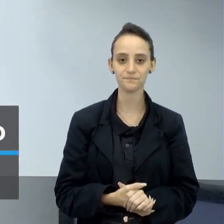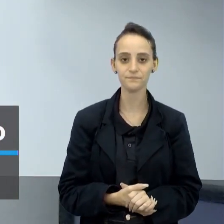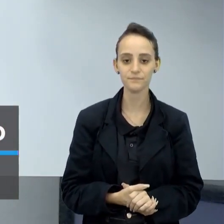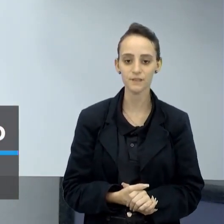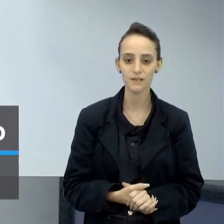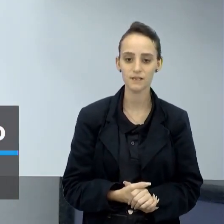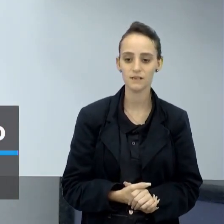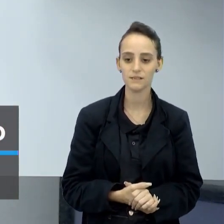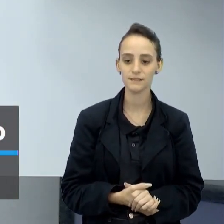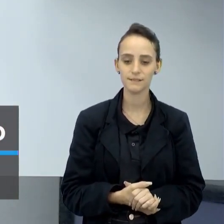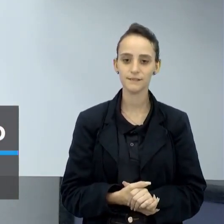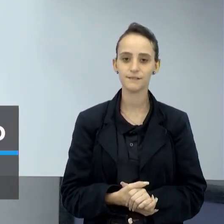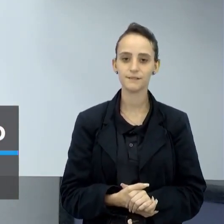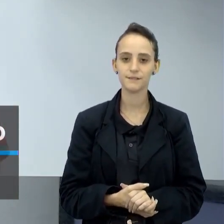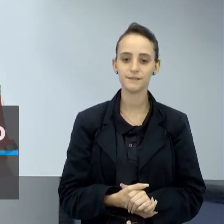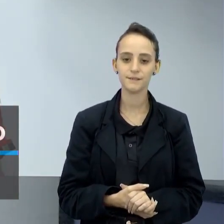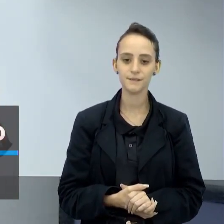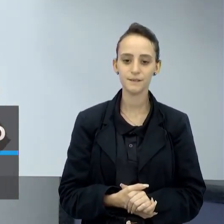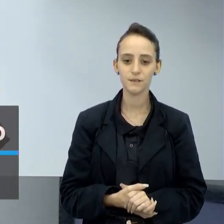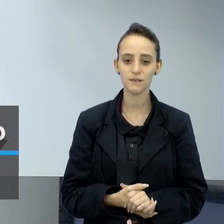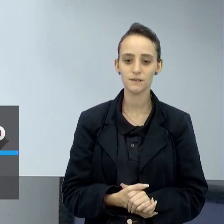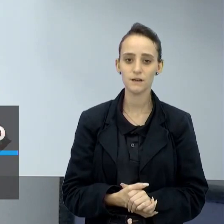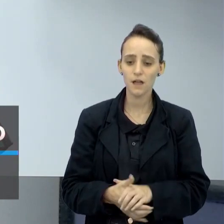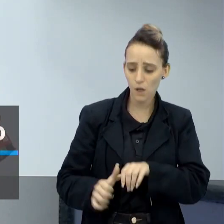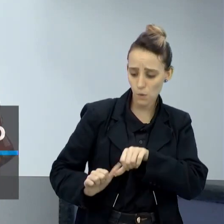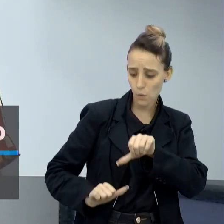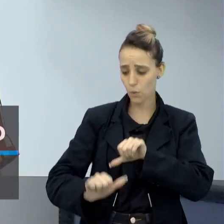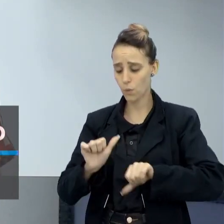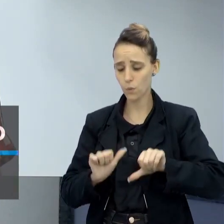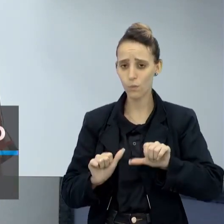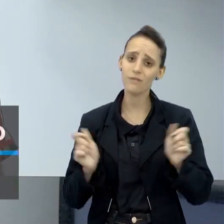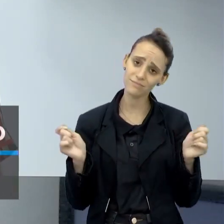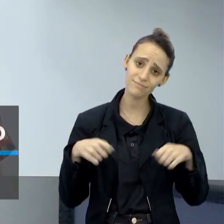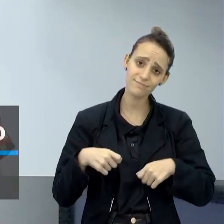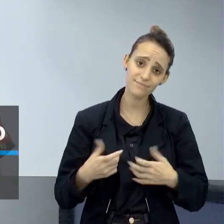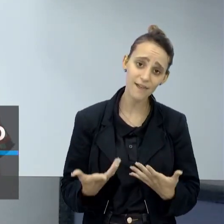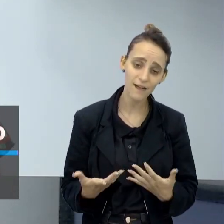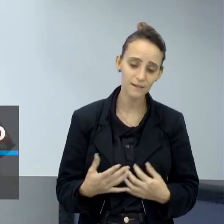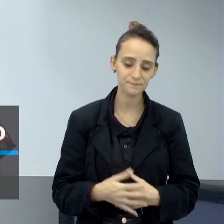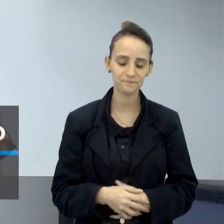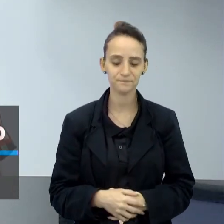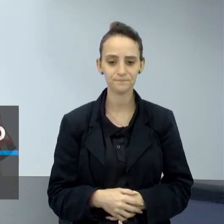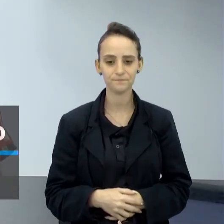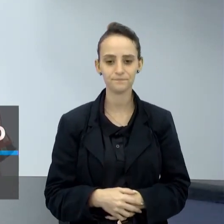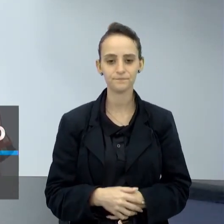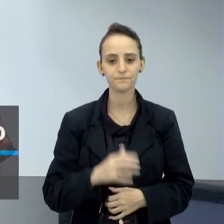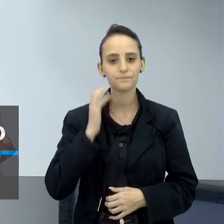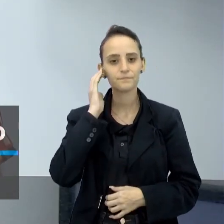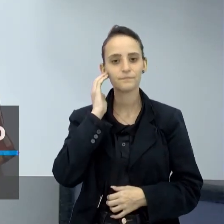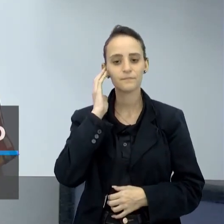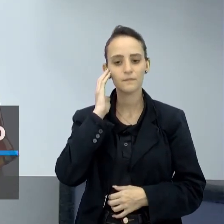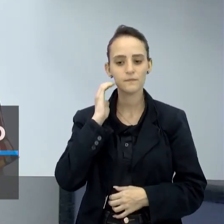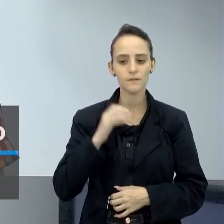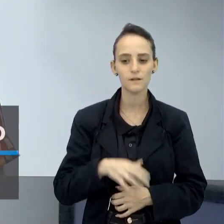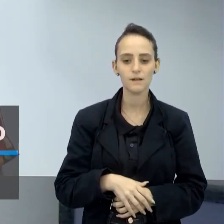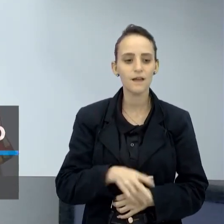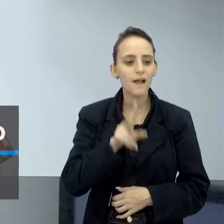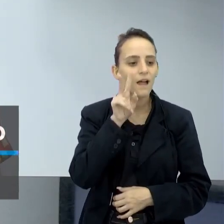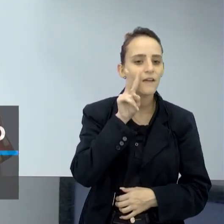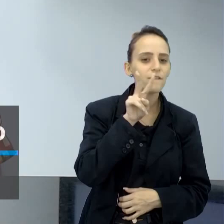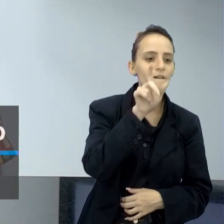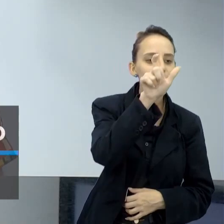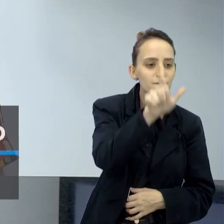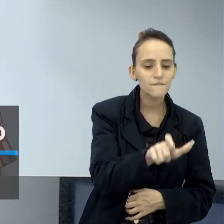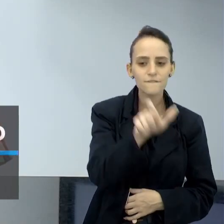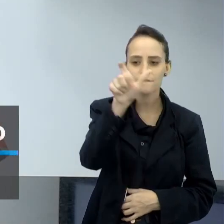sua, dentro desse processo de conexão, a sua transformação. Você pode, dentro daquele outro ser, dentro